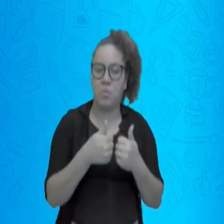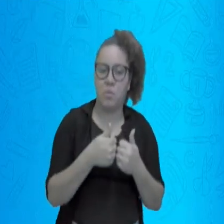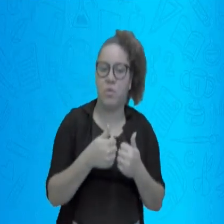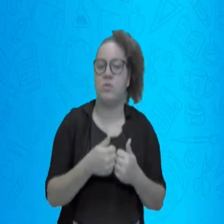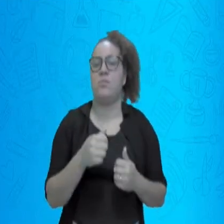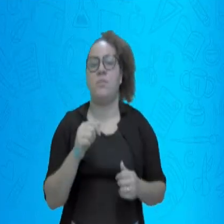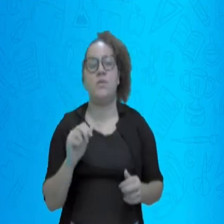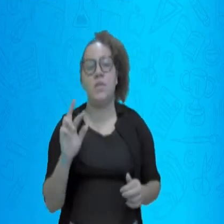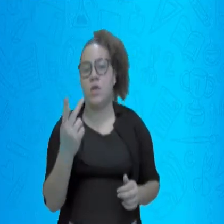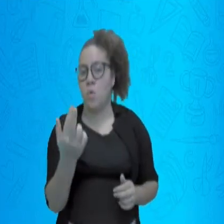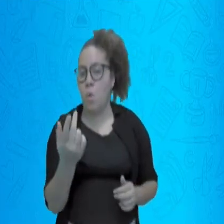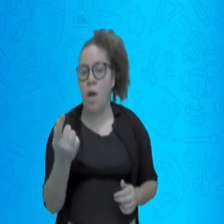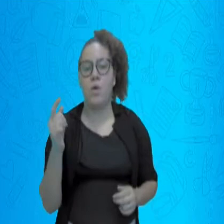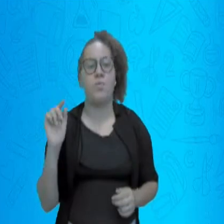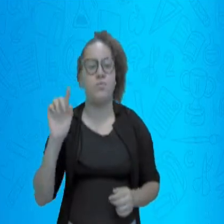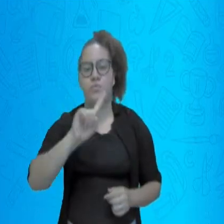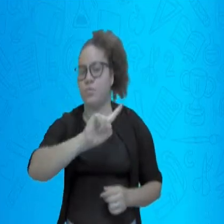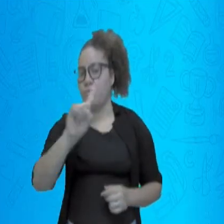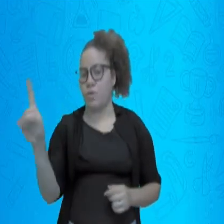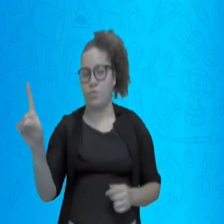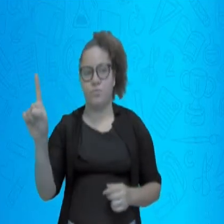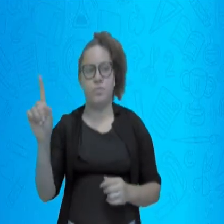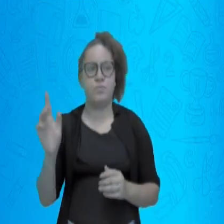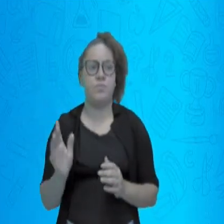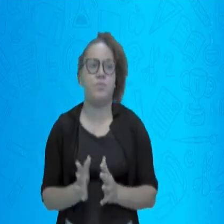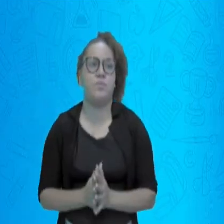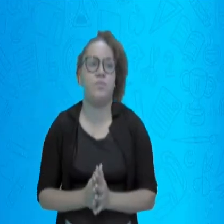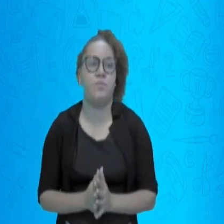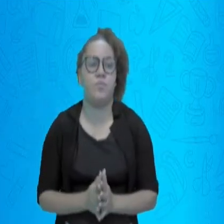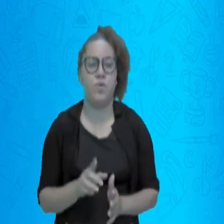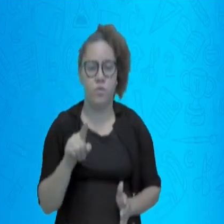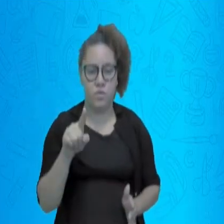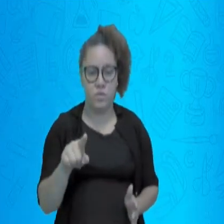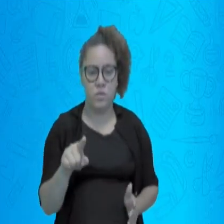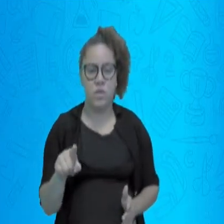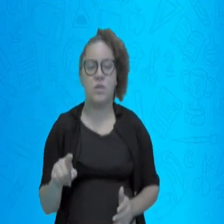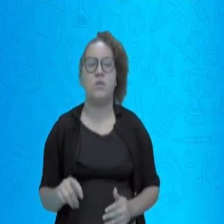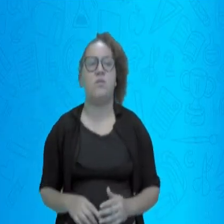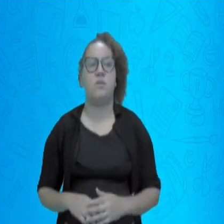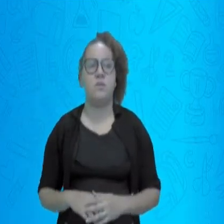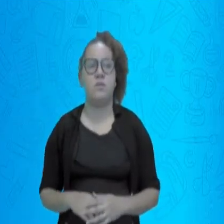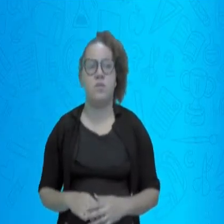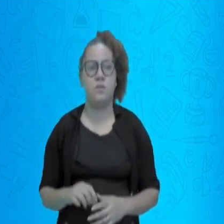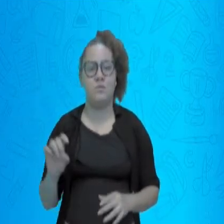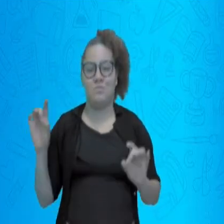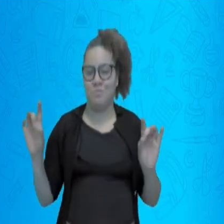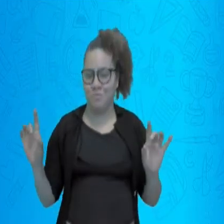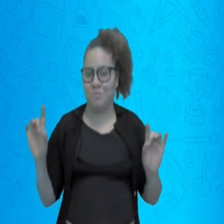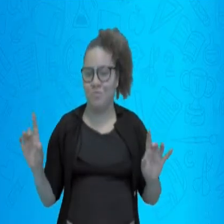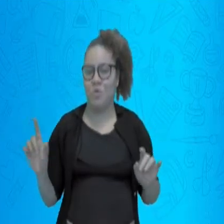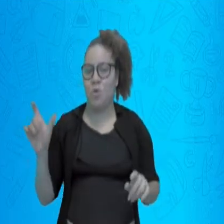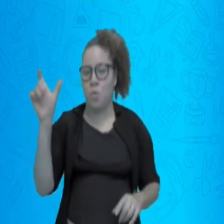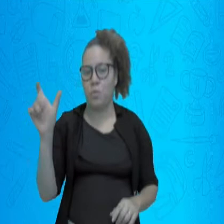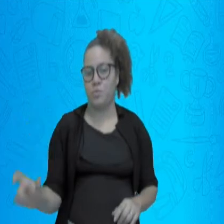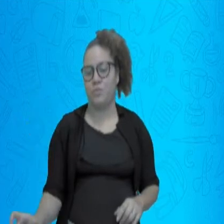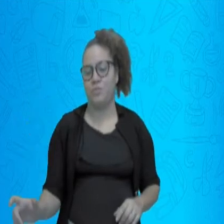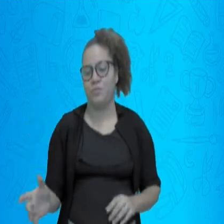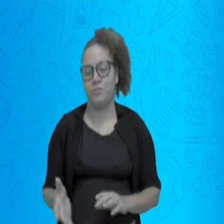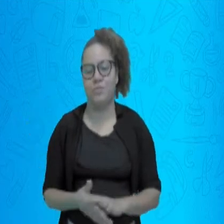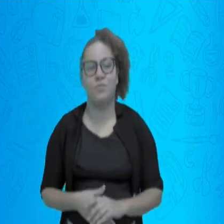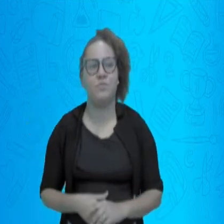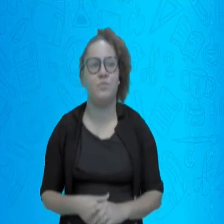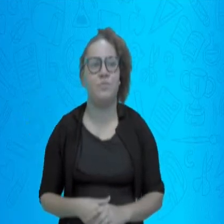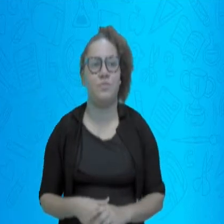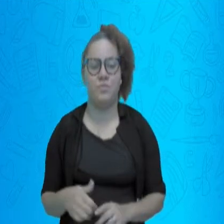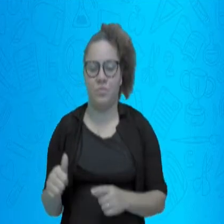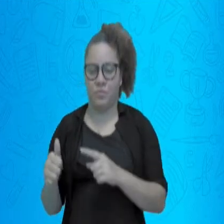isso determina que você, é uma pessoa única. Olha aí a nossa digital.